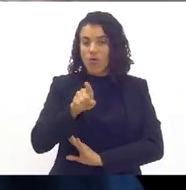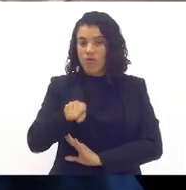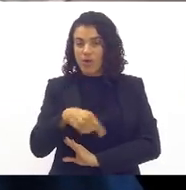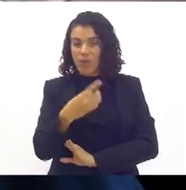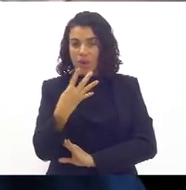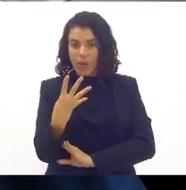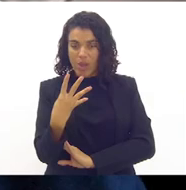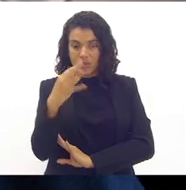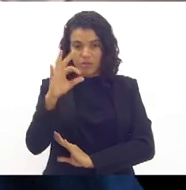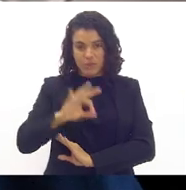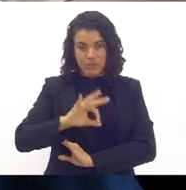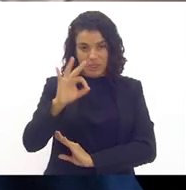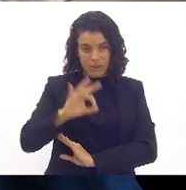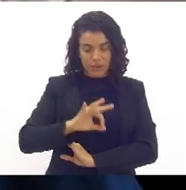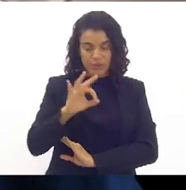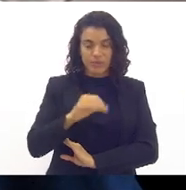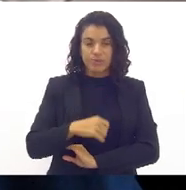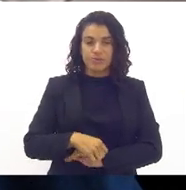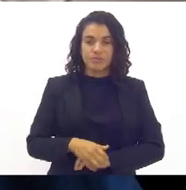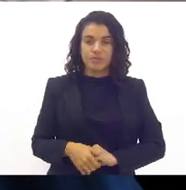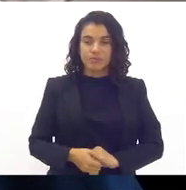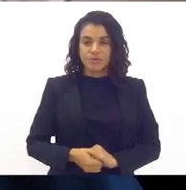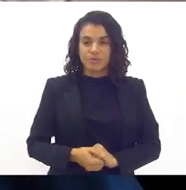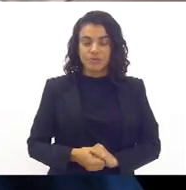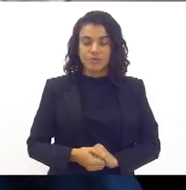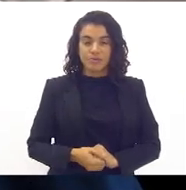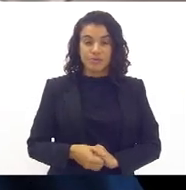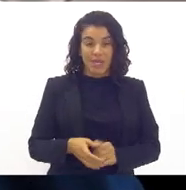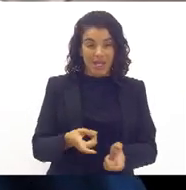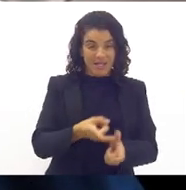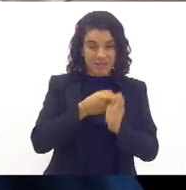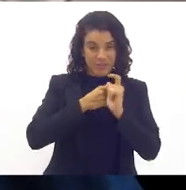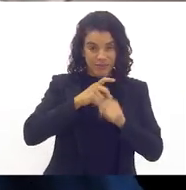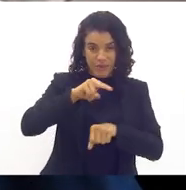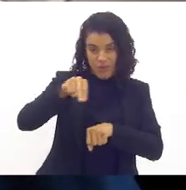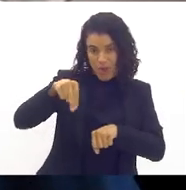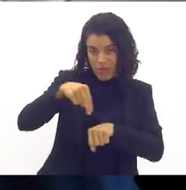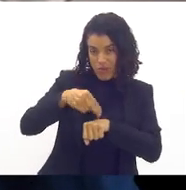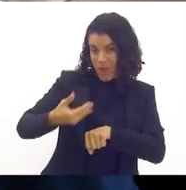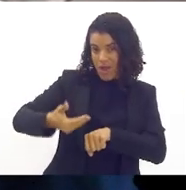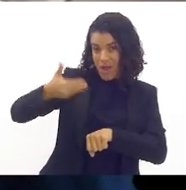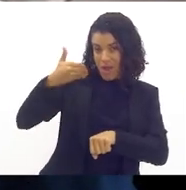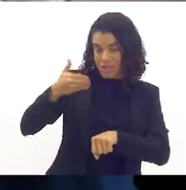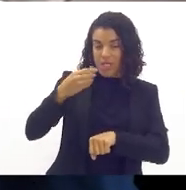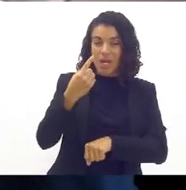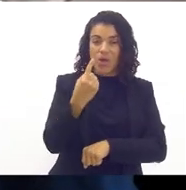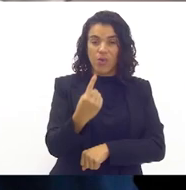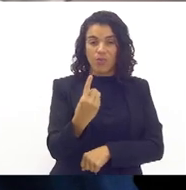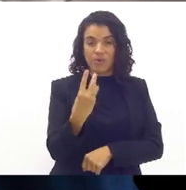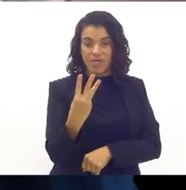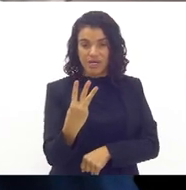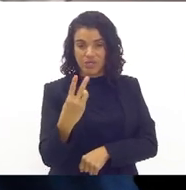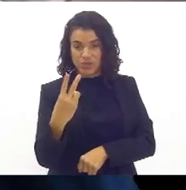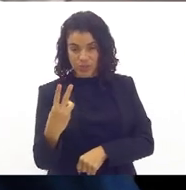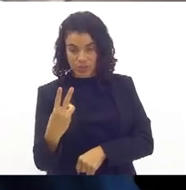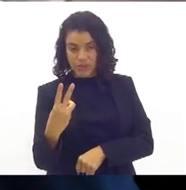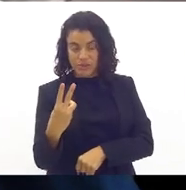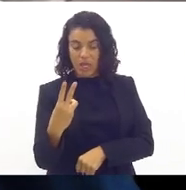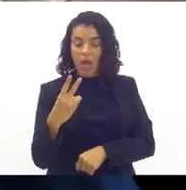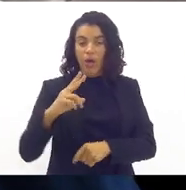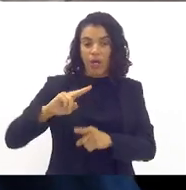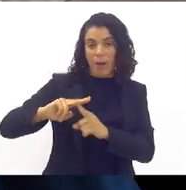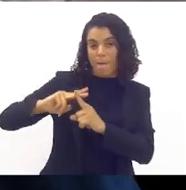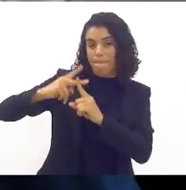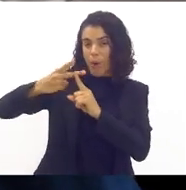14,4%. Repete o raciocínio, por favor, deputado Paulo. A dívida com a União era 1,32. Está marcado aí. Subiu para